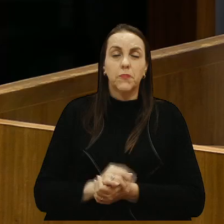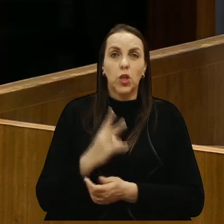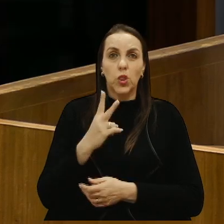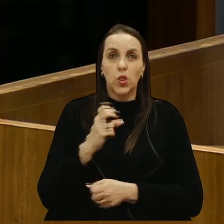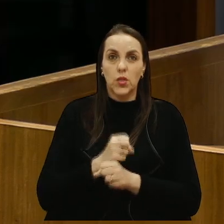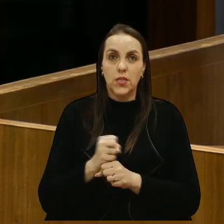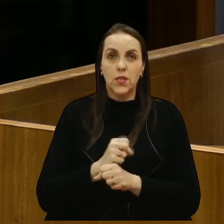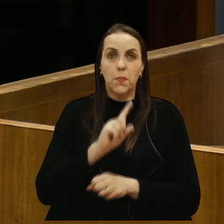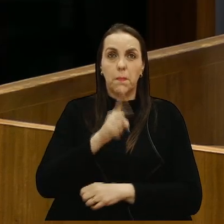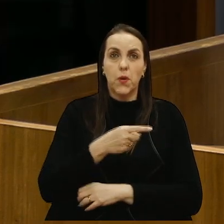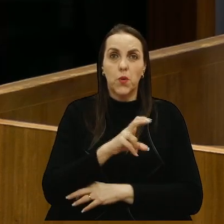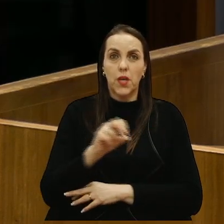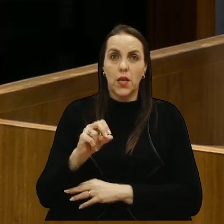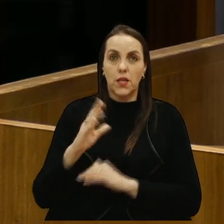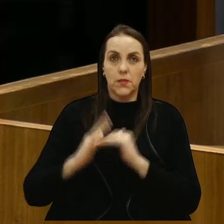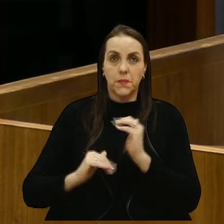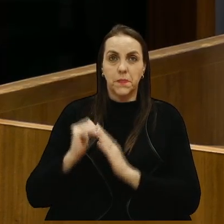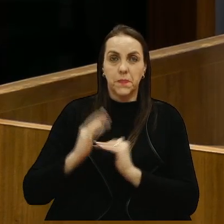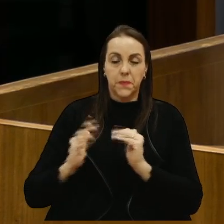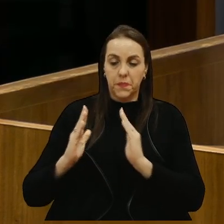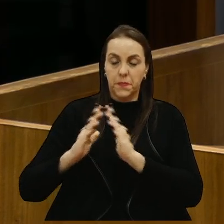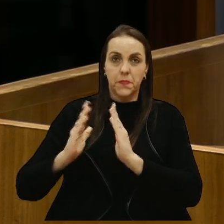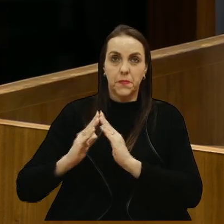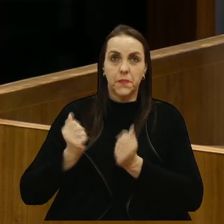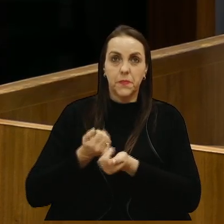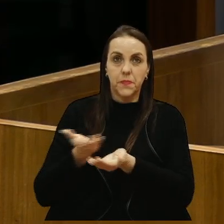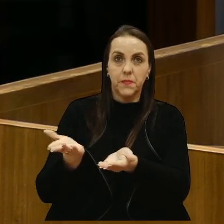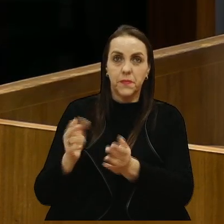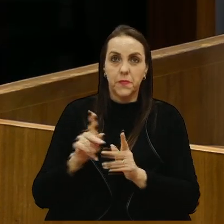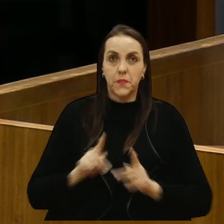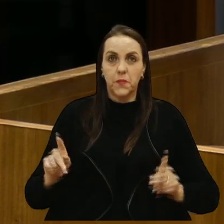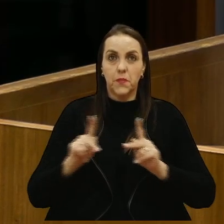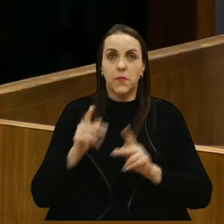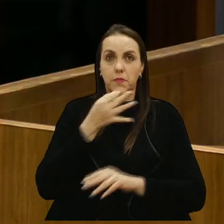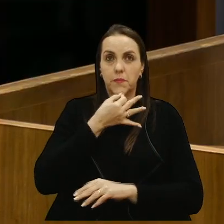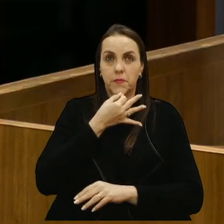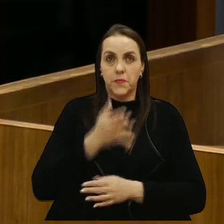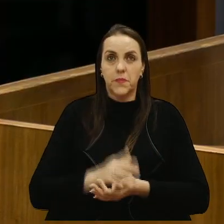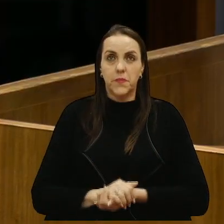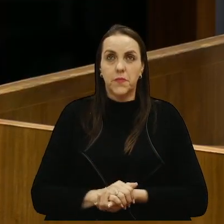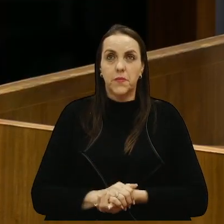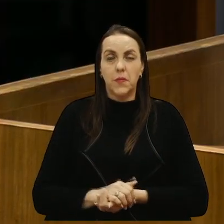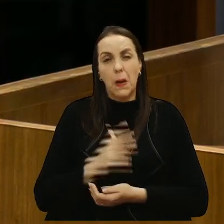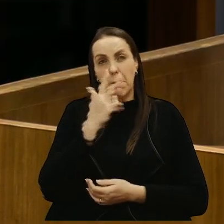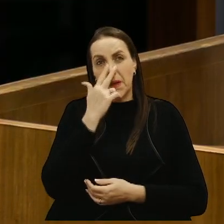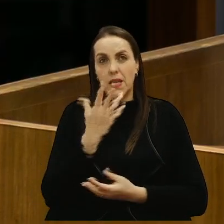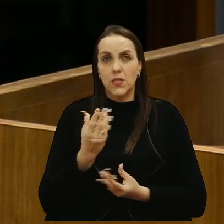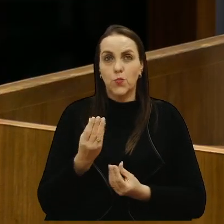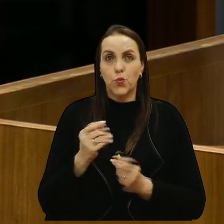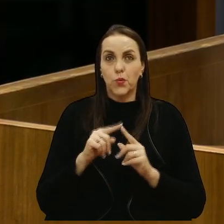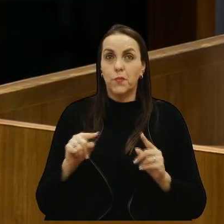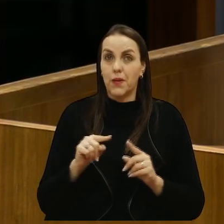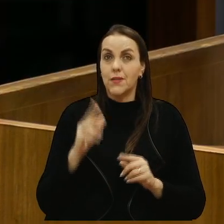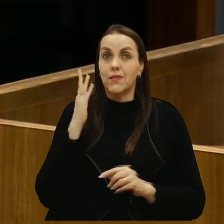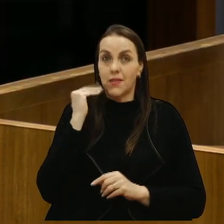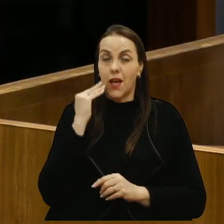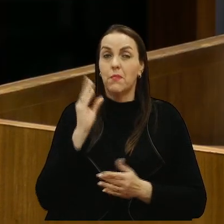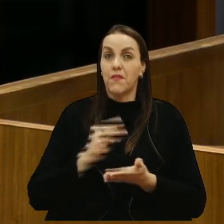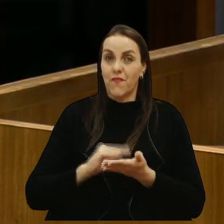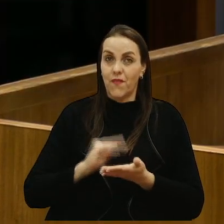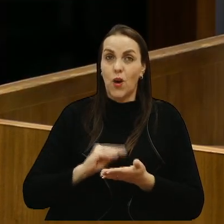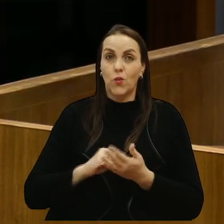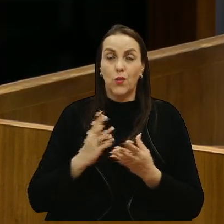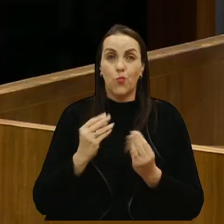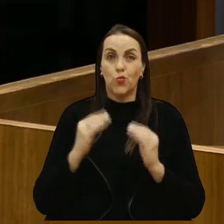anos, 1.500 moradias vai ser entregue à população de Caxias do Sul. Parece muito, mas a gente sabe que o déficit habitacional é muito